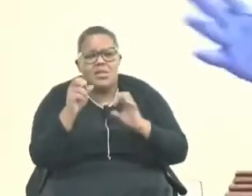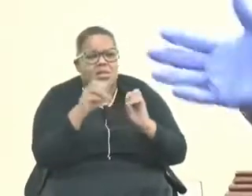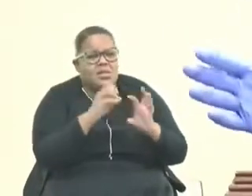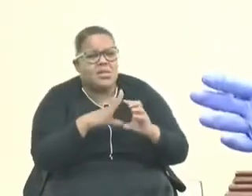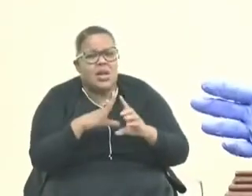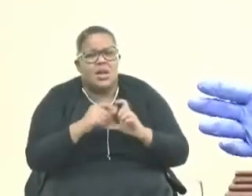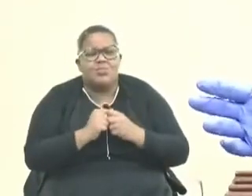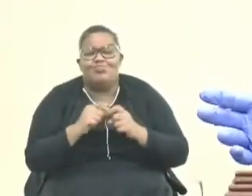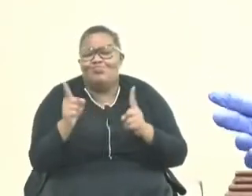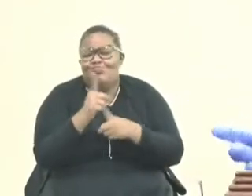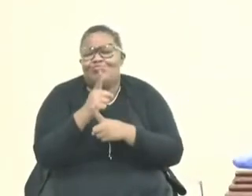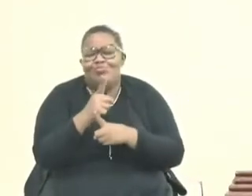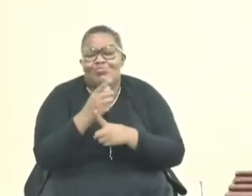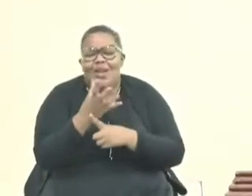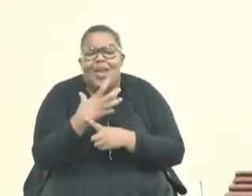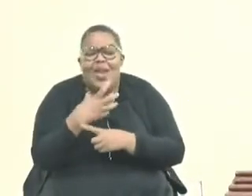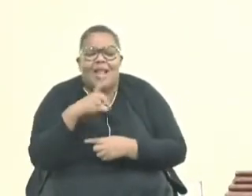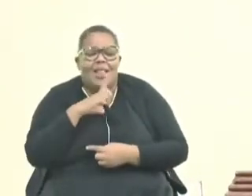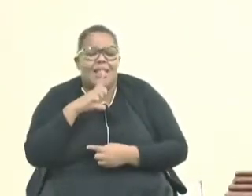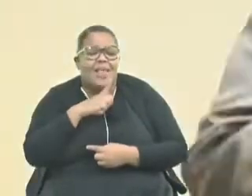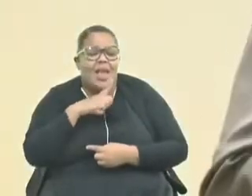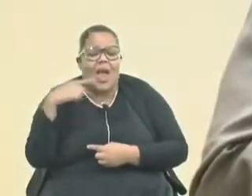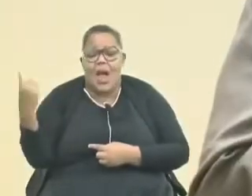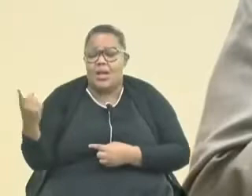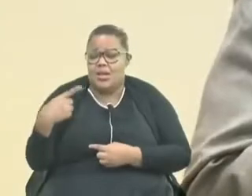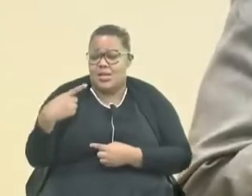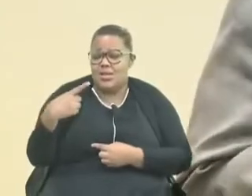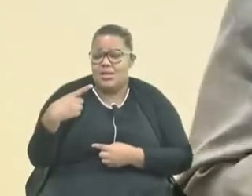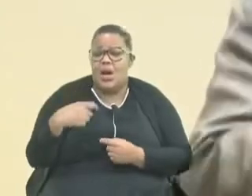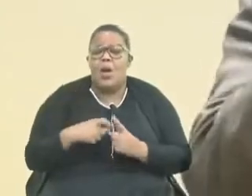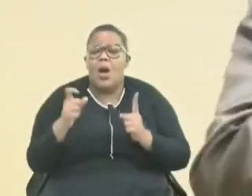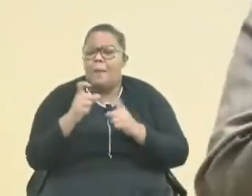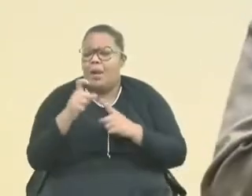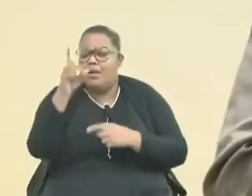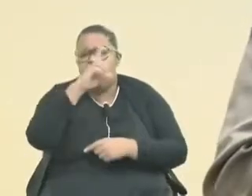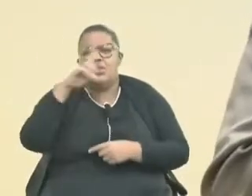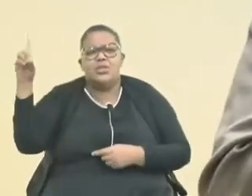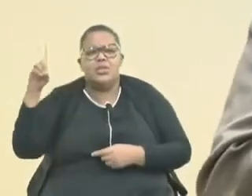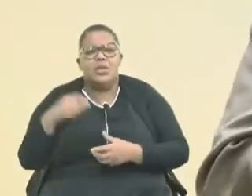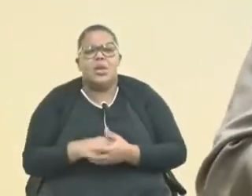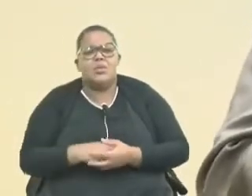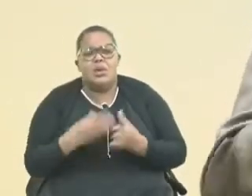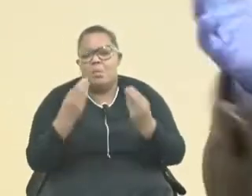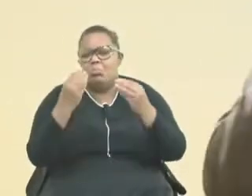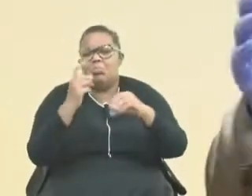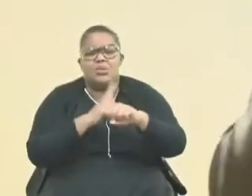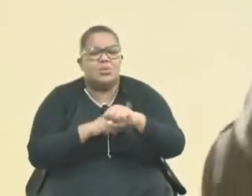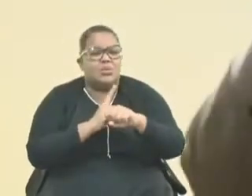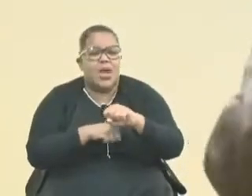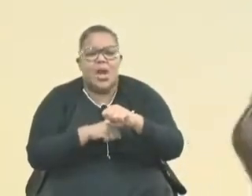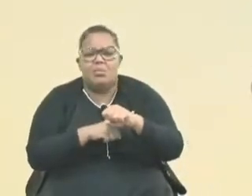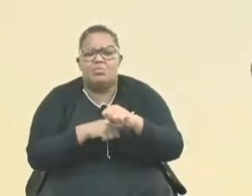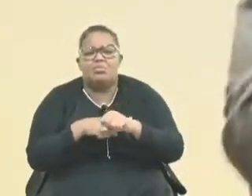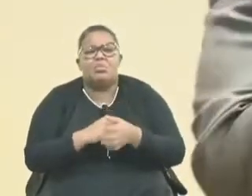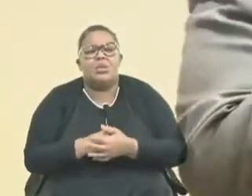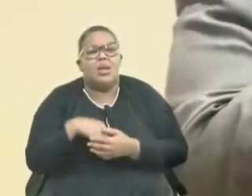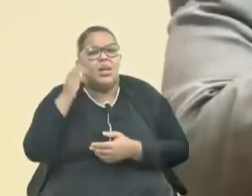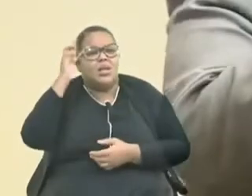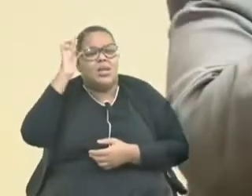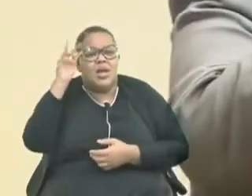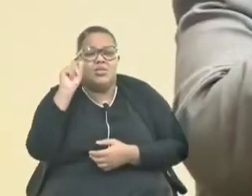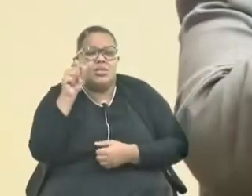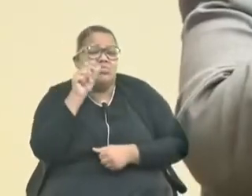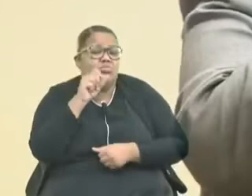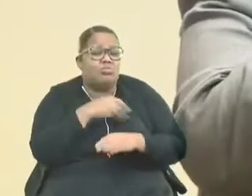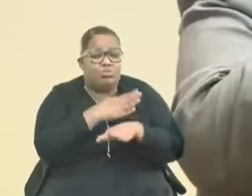é muito não dá atenção para regras basilares do Evangelho você que é muito tempo entende que as coisas mudaram e